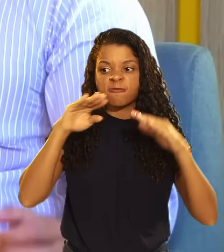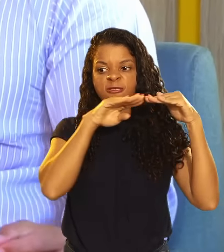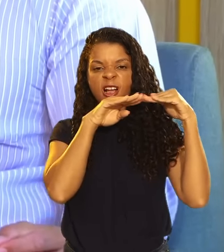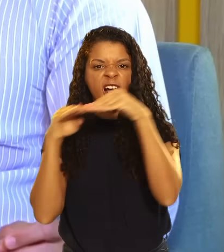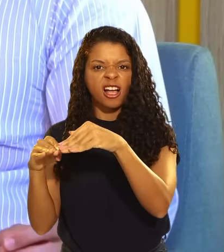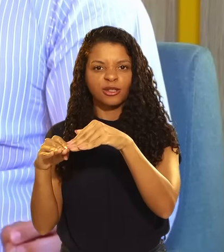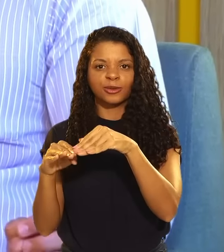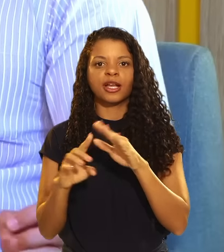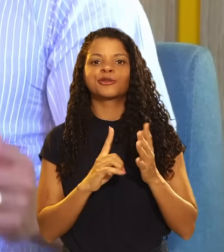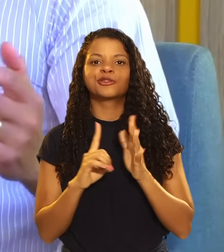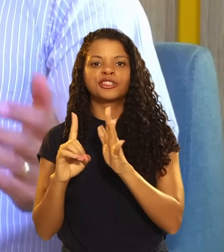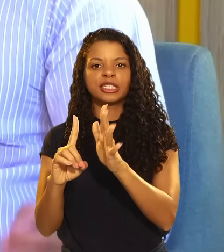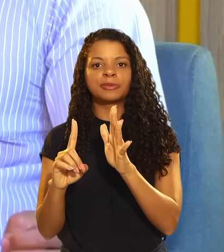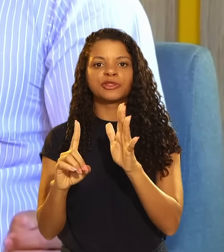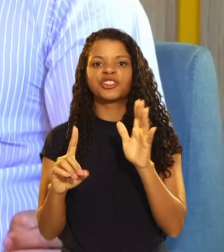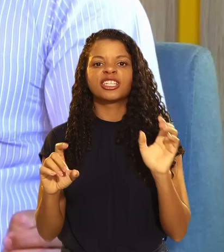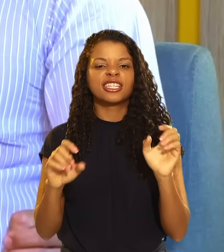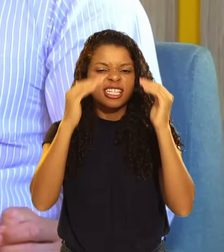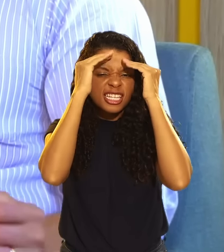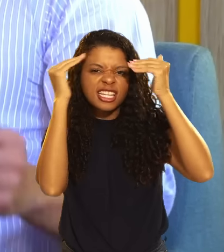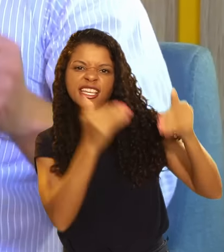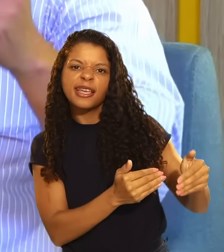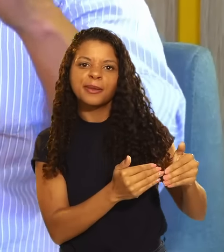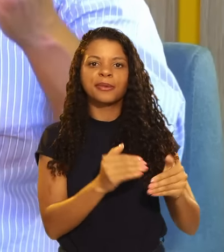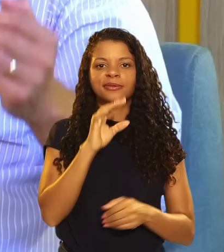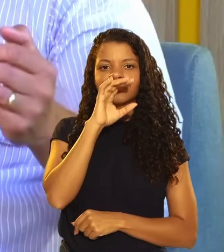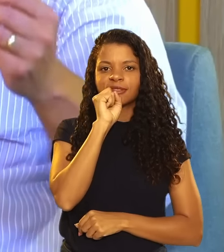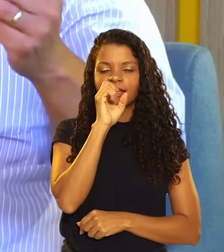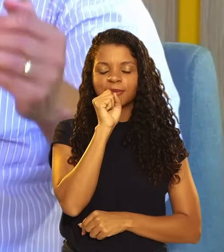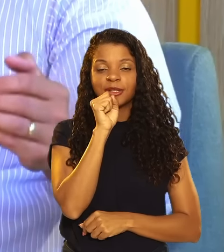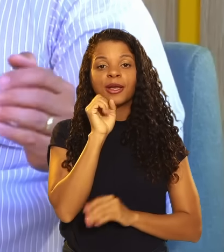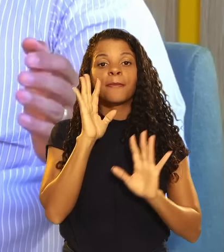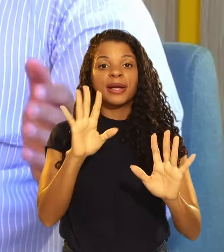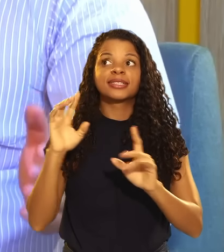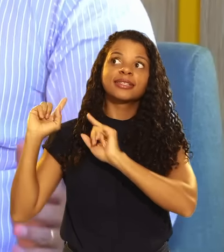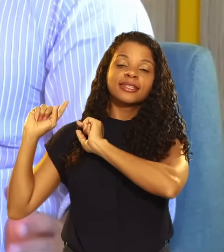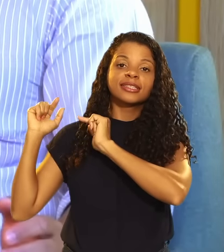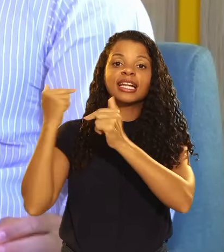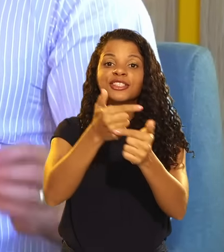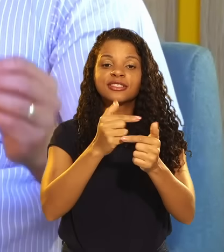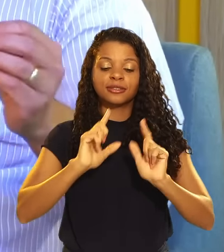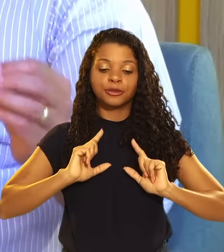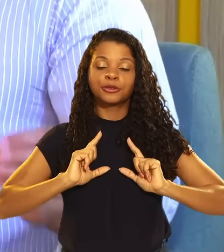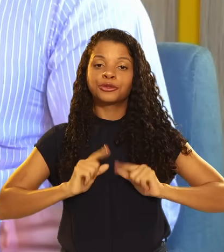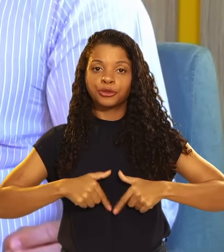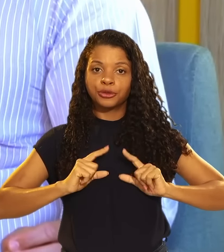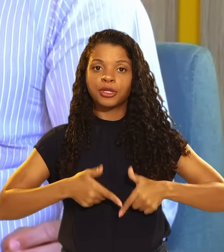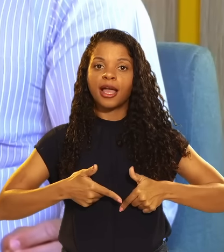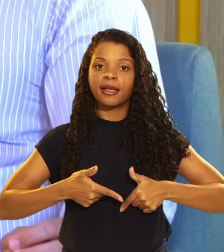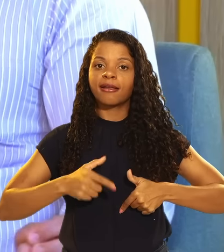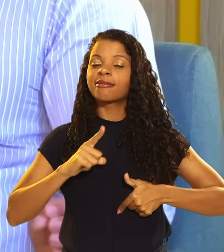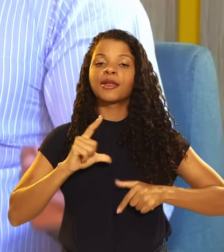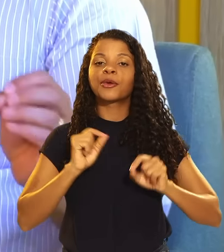transgredir o sábado. E de acordo com a tradição judaica, existiam 39 formas de trabalhos que eram proibidos no